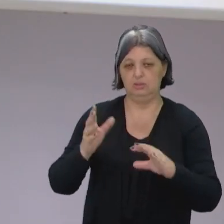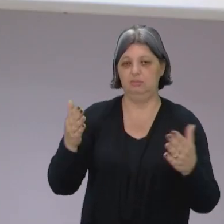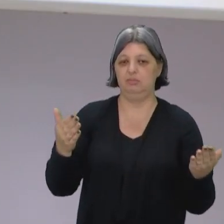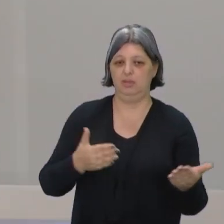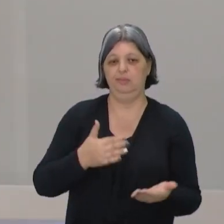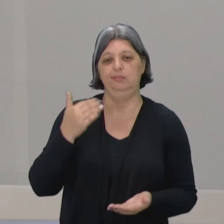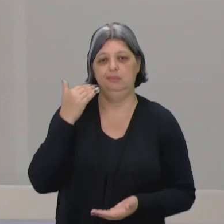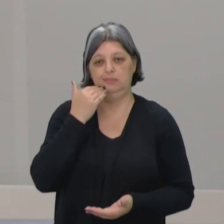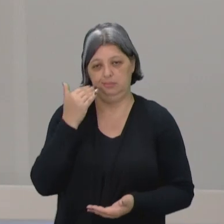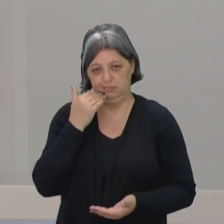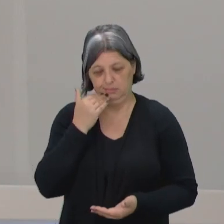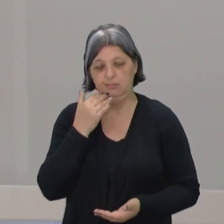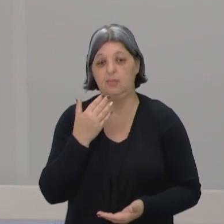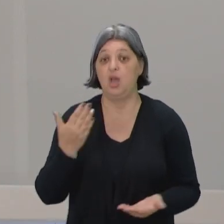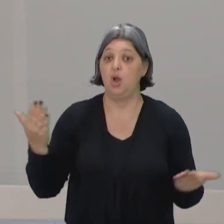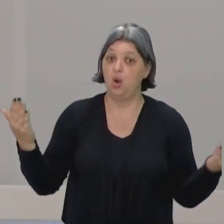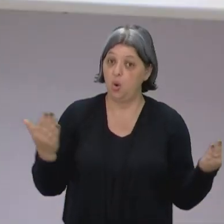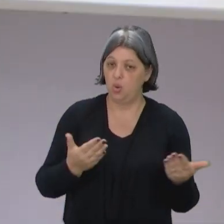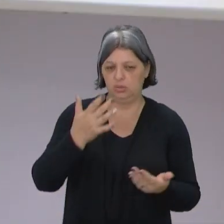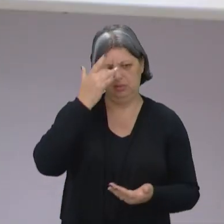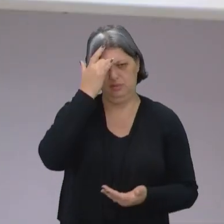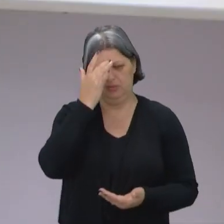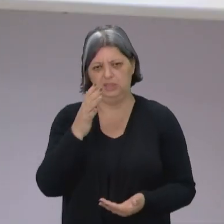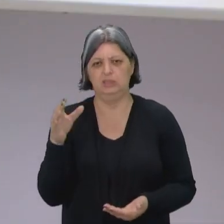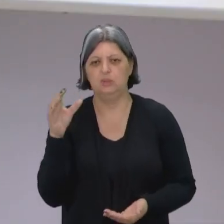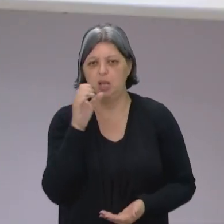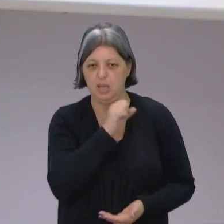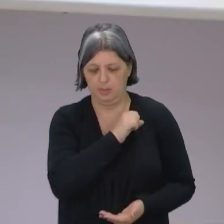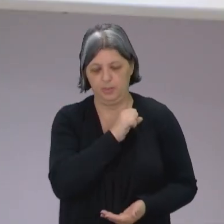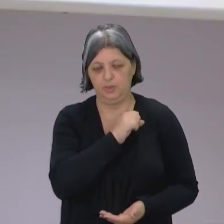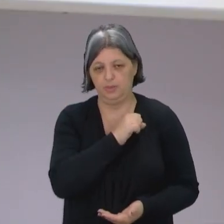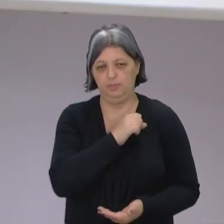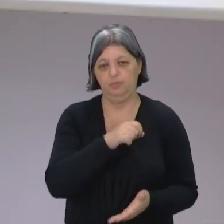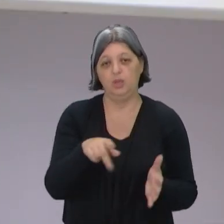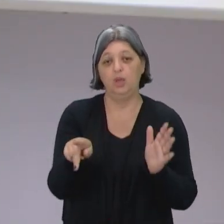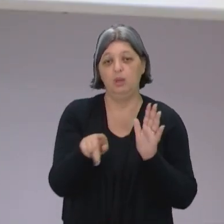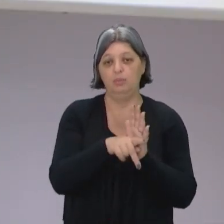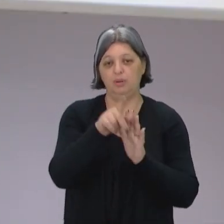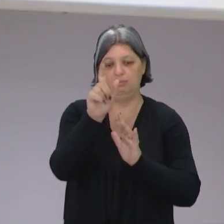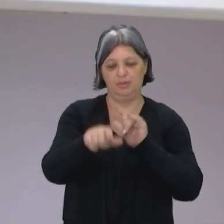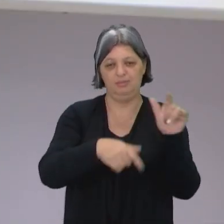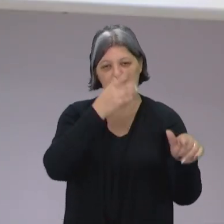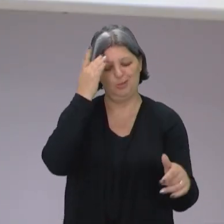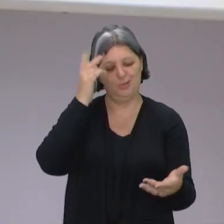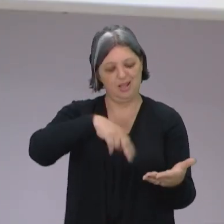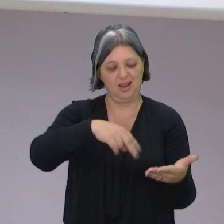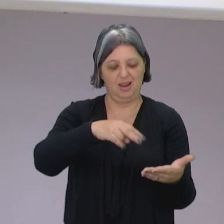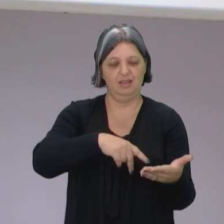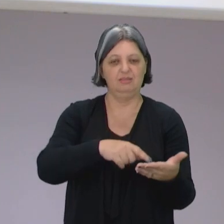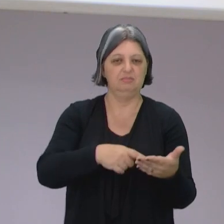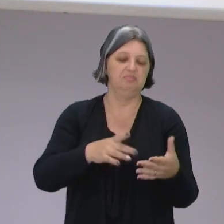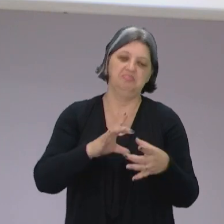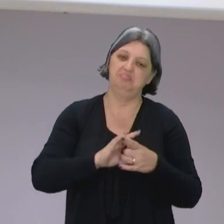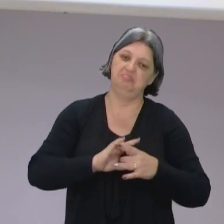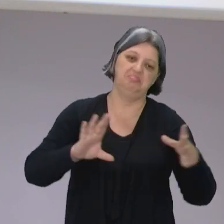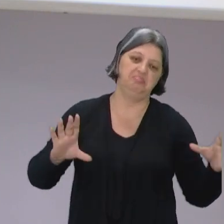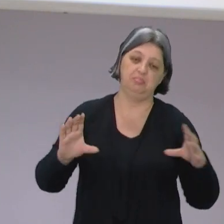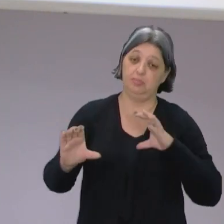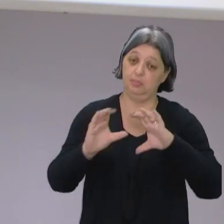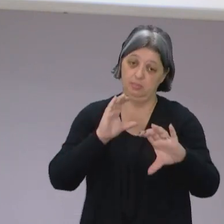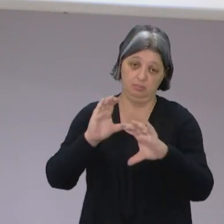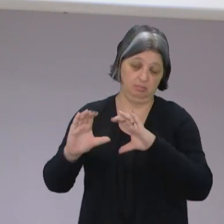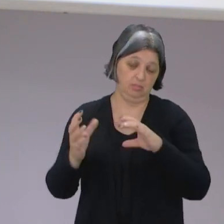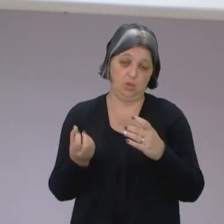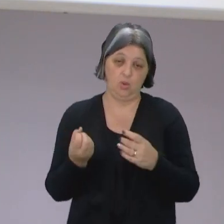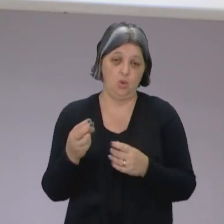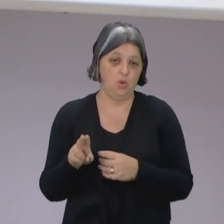né? Sim. Hoje já tem um acesso muito mais facilitado. Então, o próprio leitor ele se sente à vontade para poder se comunicar com o veículo ou